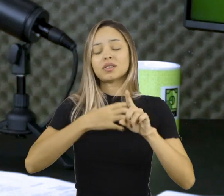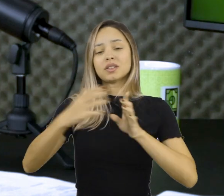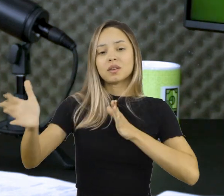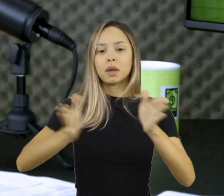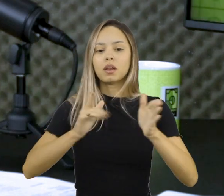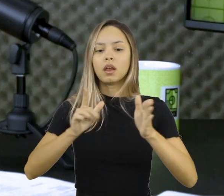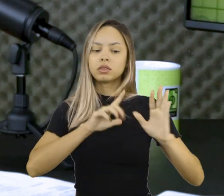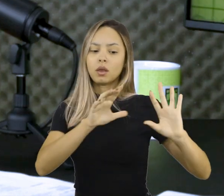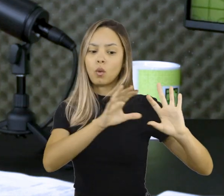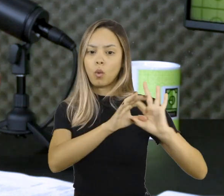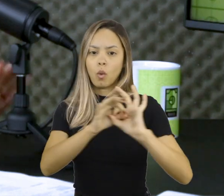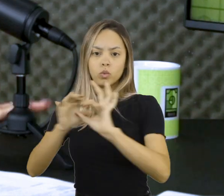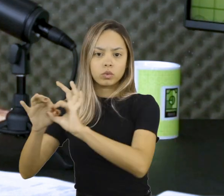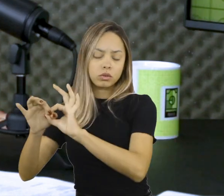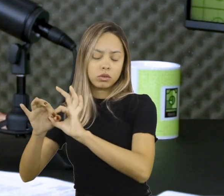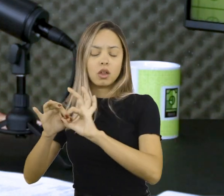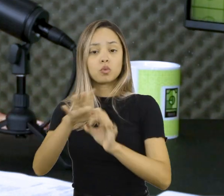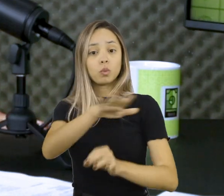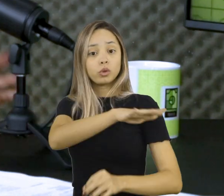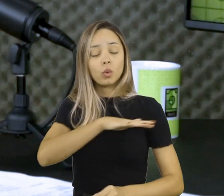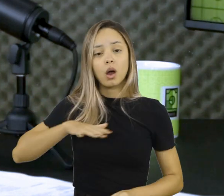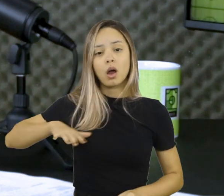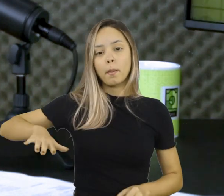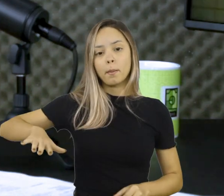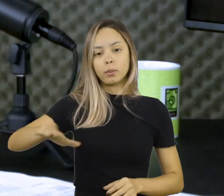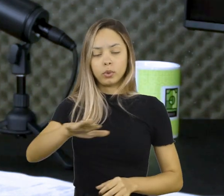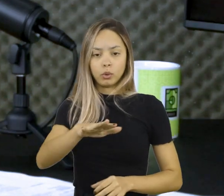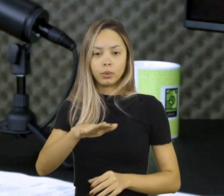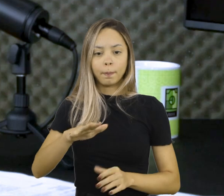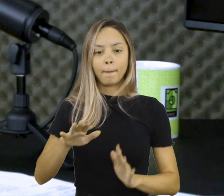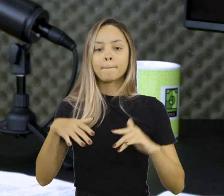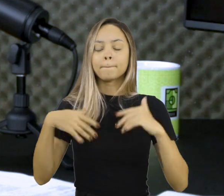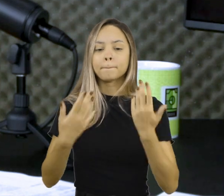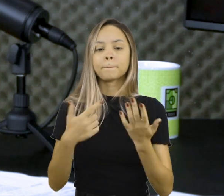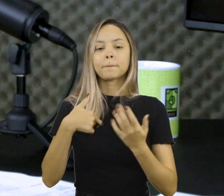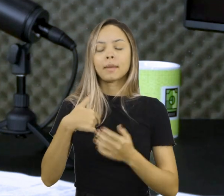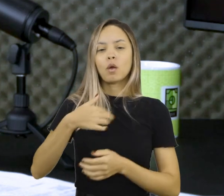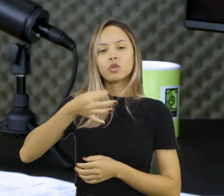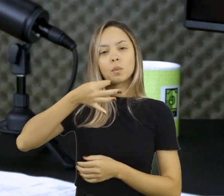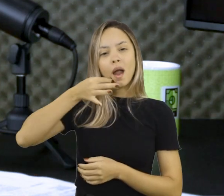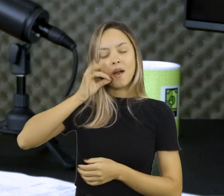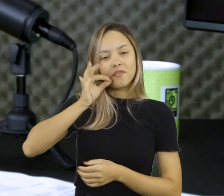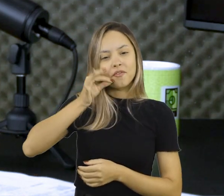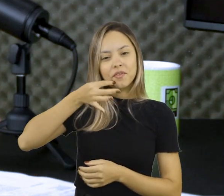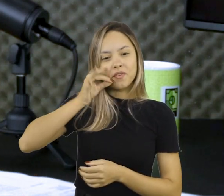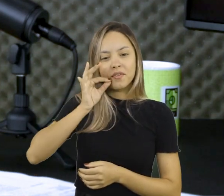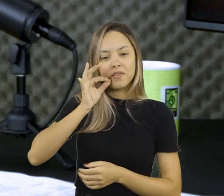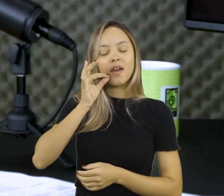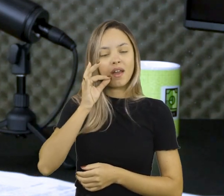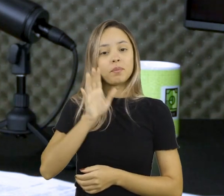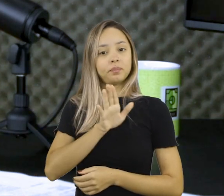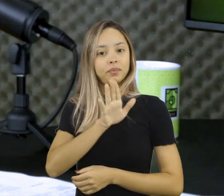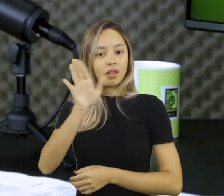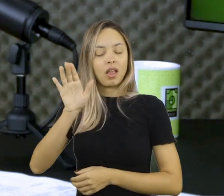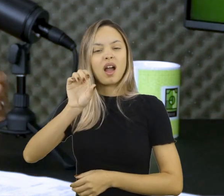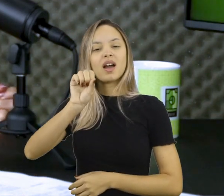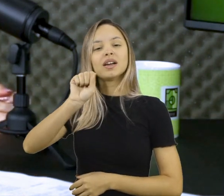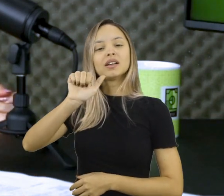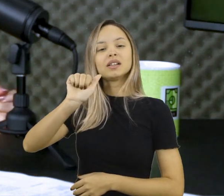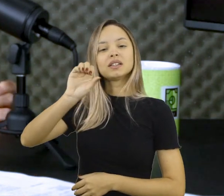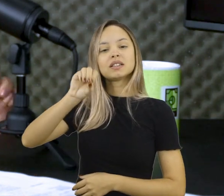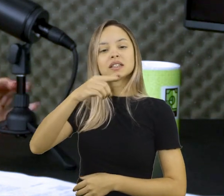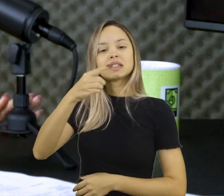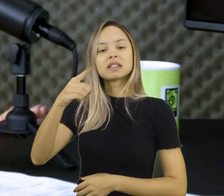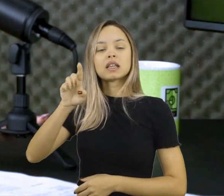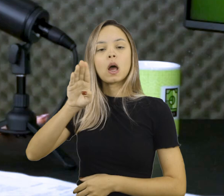amplo né que é desde por exemplo outro dia eu fui tomar café na sombrais eu gosto de tomar o cafezinho ali